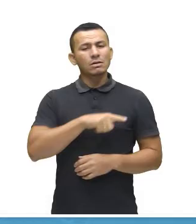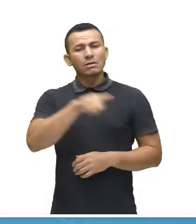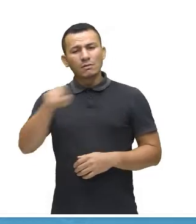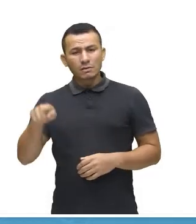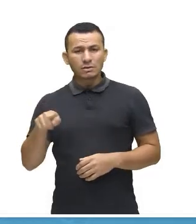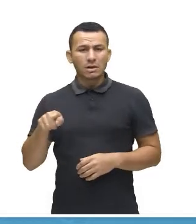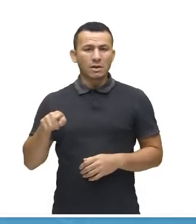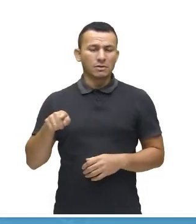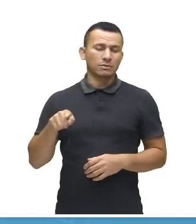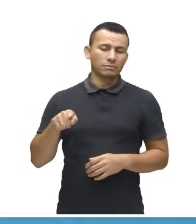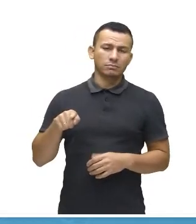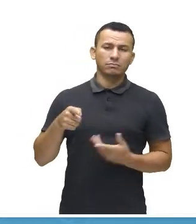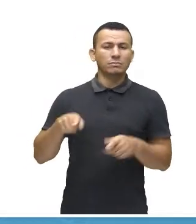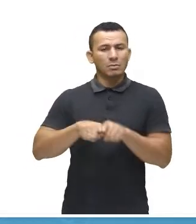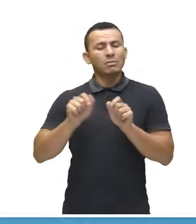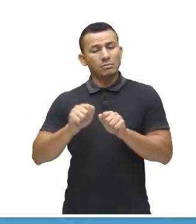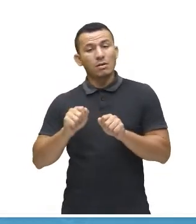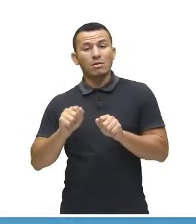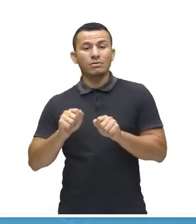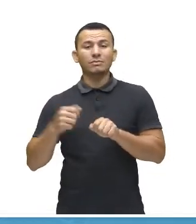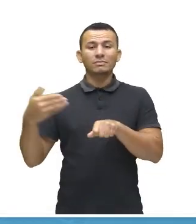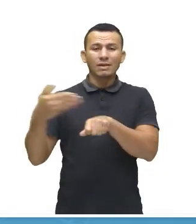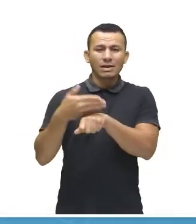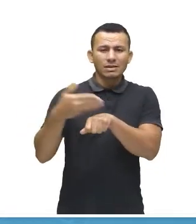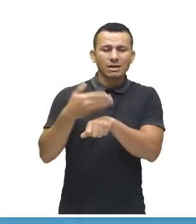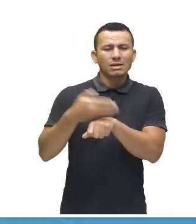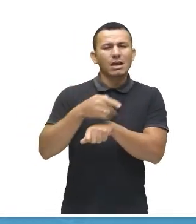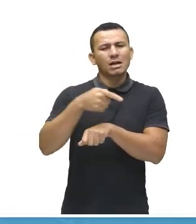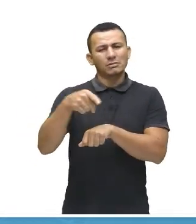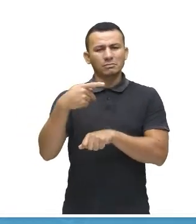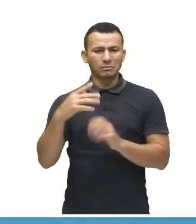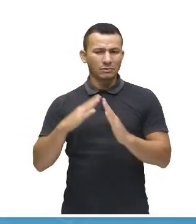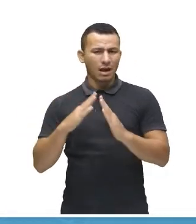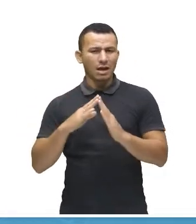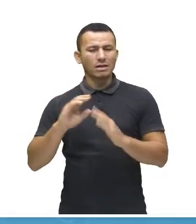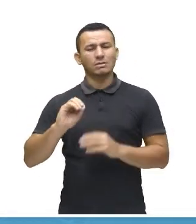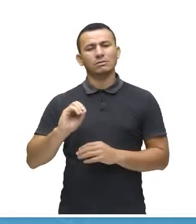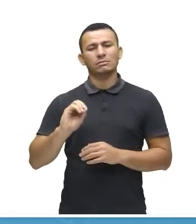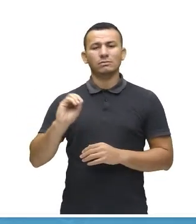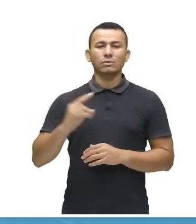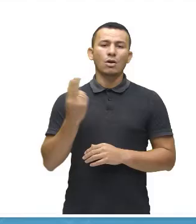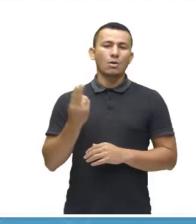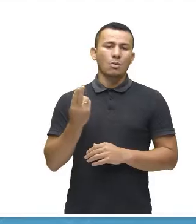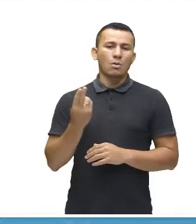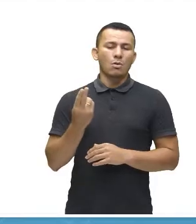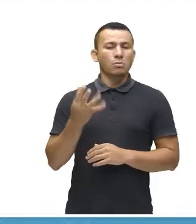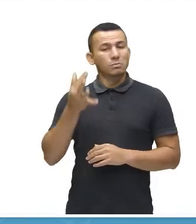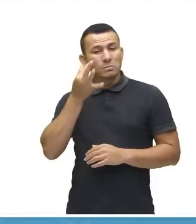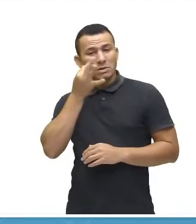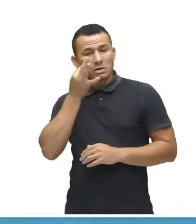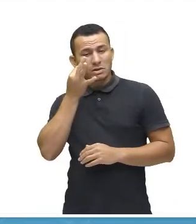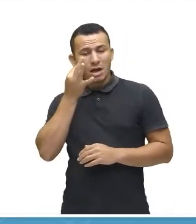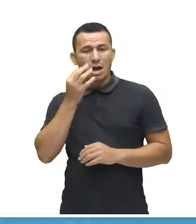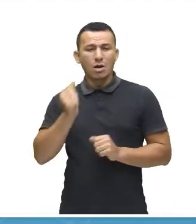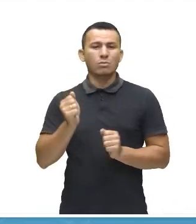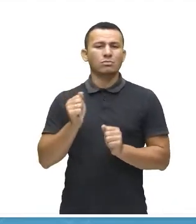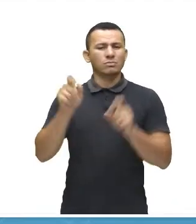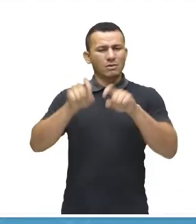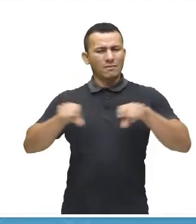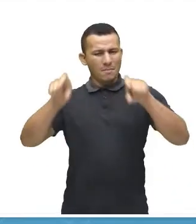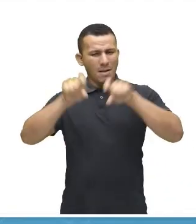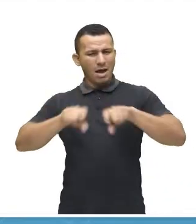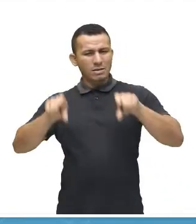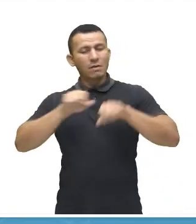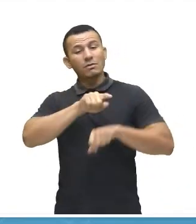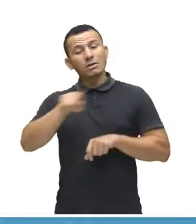podem acessar, né, aí da casa de vocês, ou quando voltar o presencial do laboratório de informática,